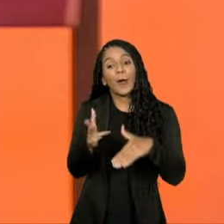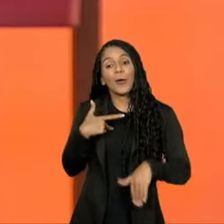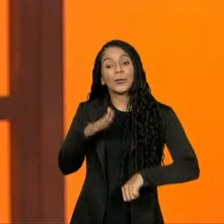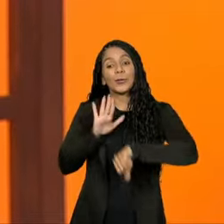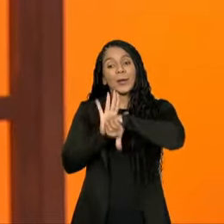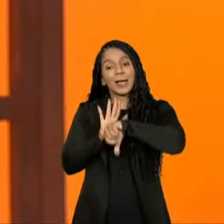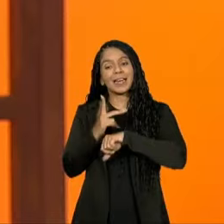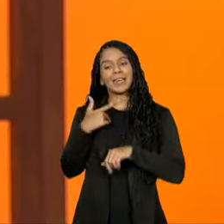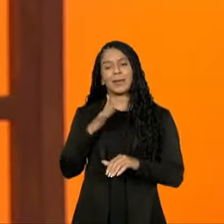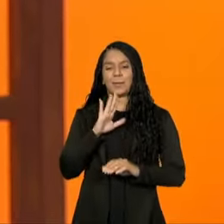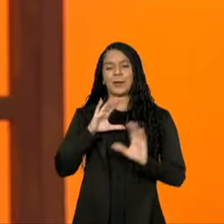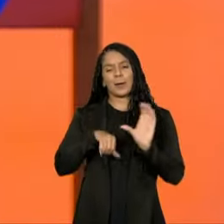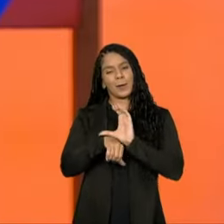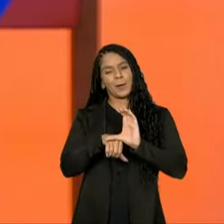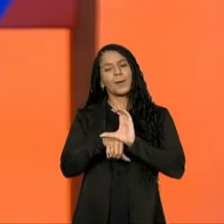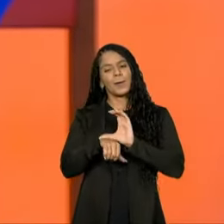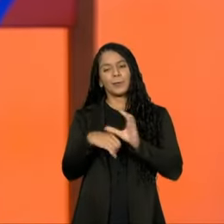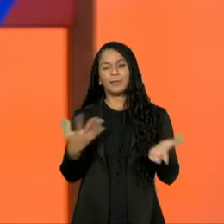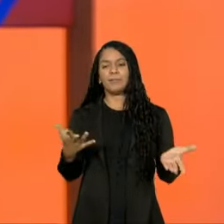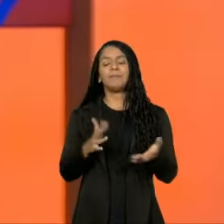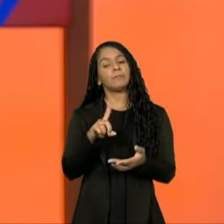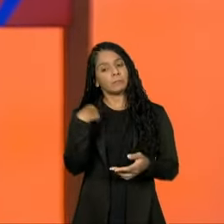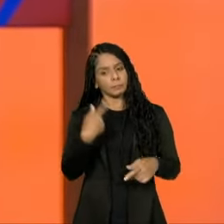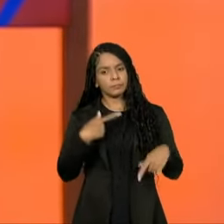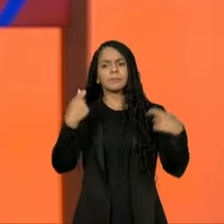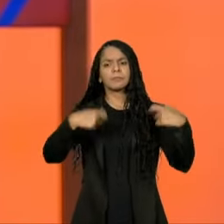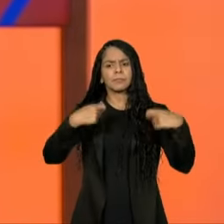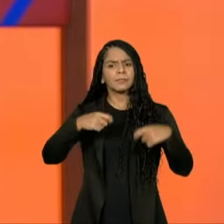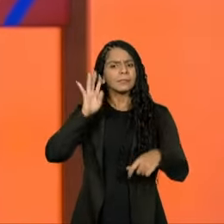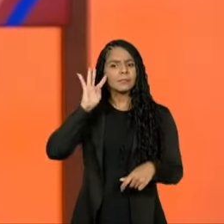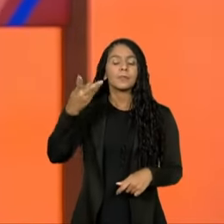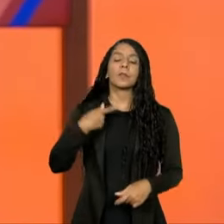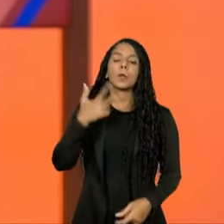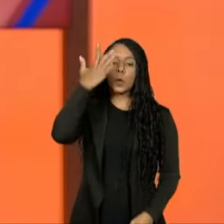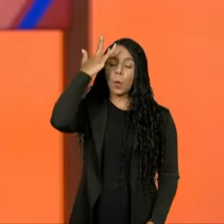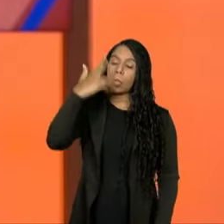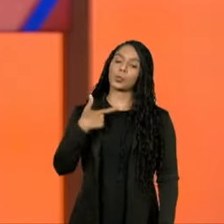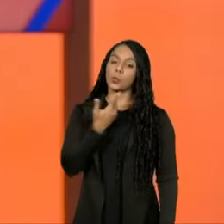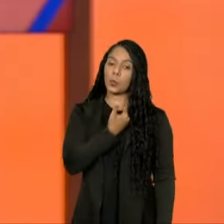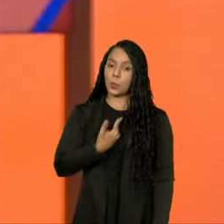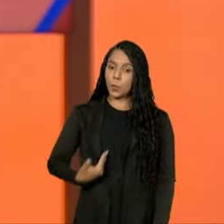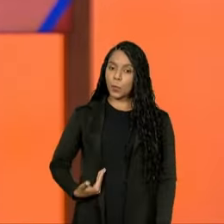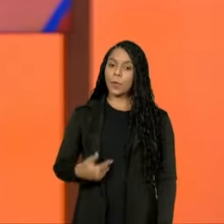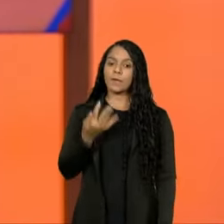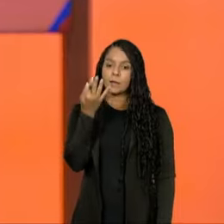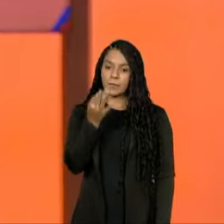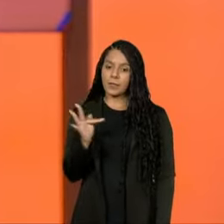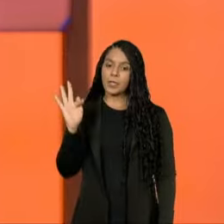Assim, não tem... Então, assim, a gente tem que resolver. Então, eu acho que o governo federal,